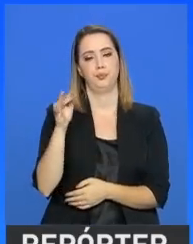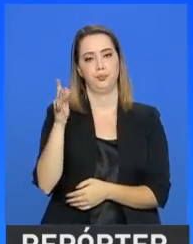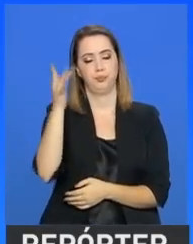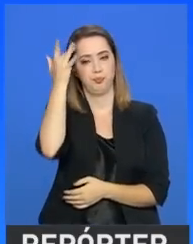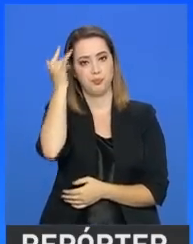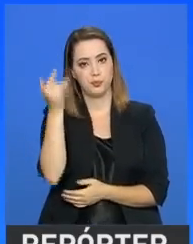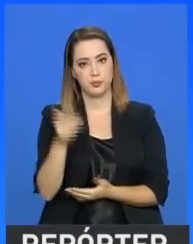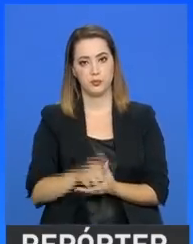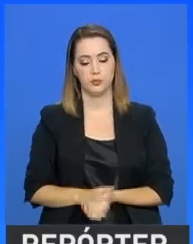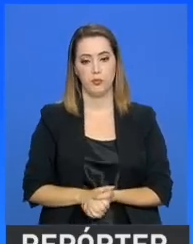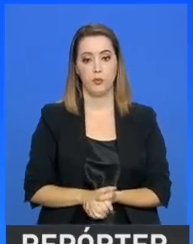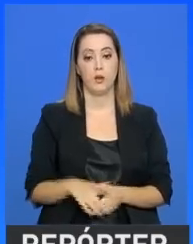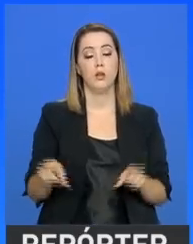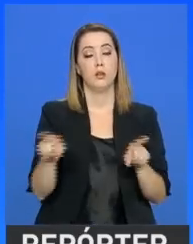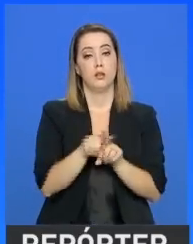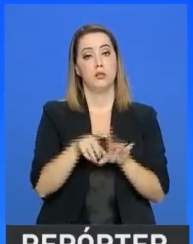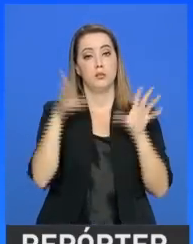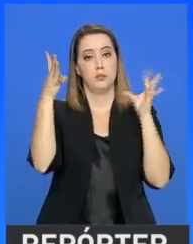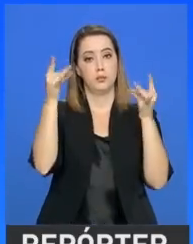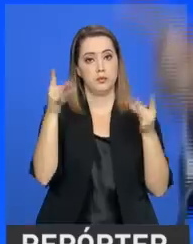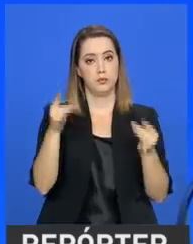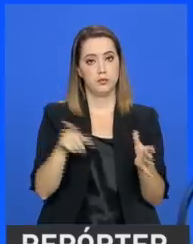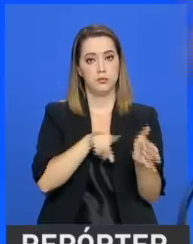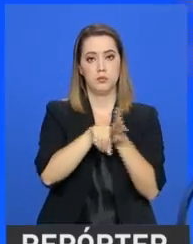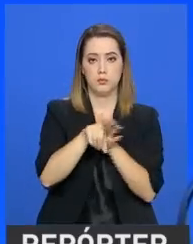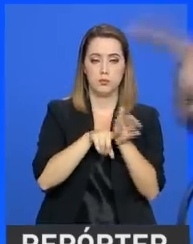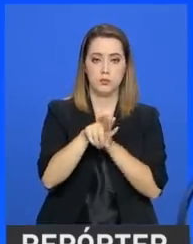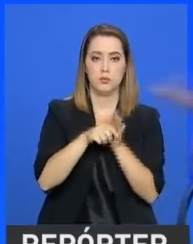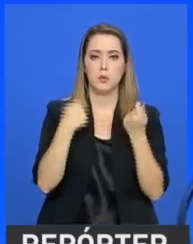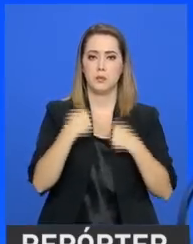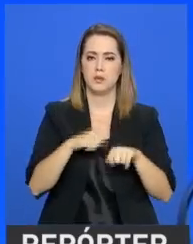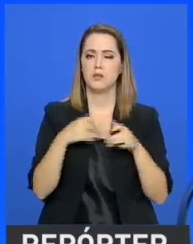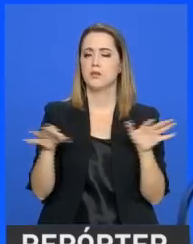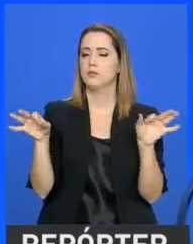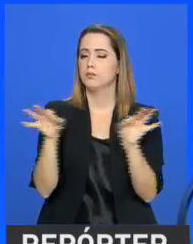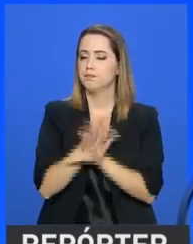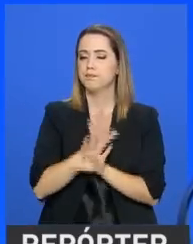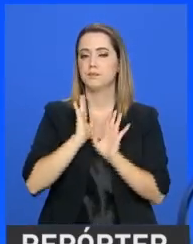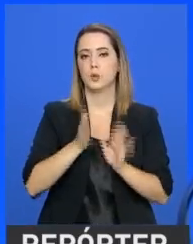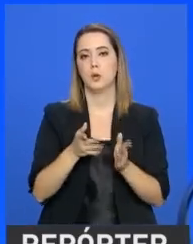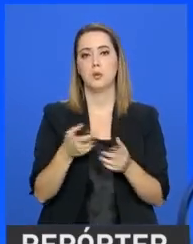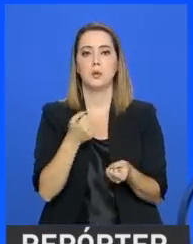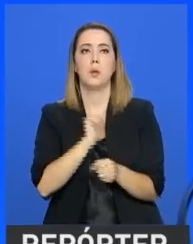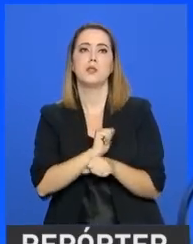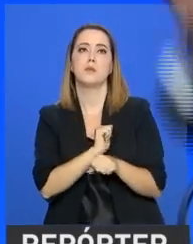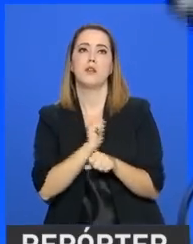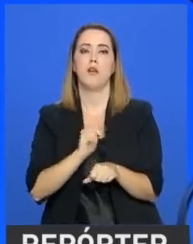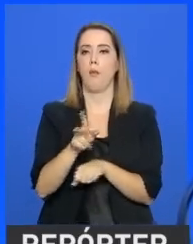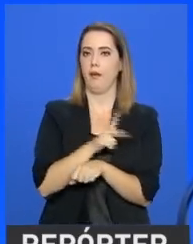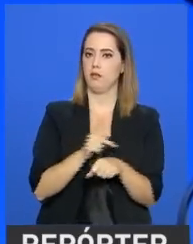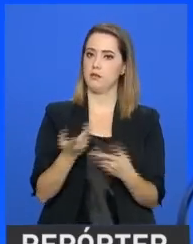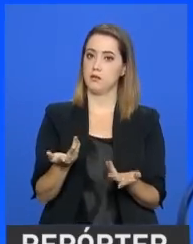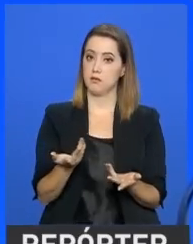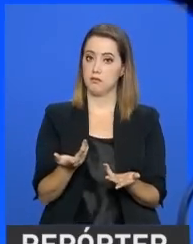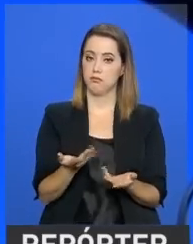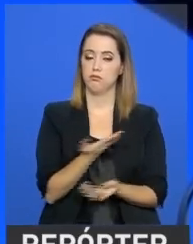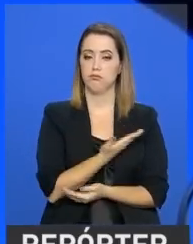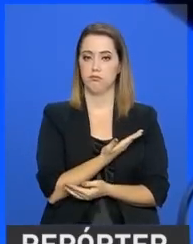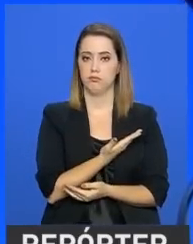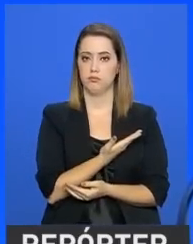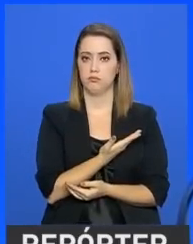as investigações da Operação Lava Jato devem ser concluídas para não paralisarem o país. Se